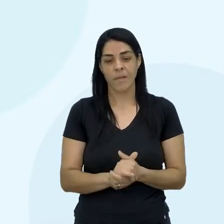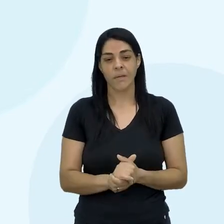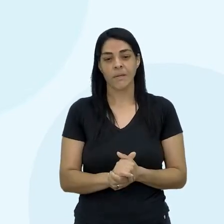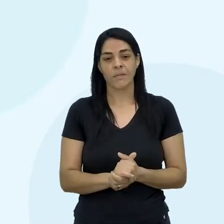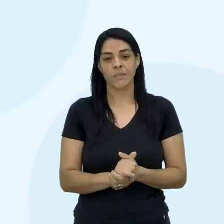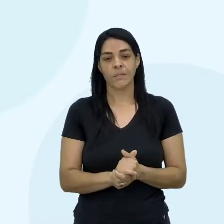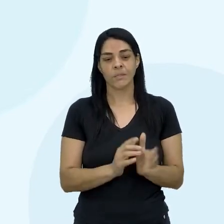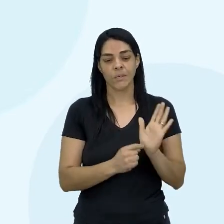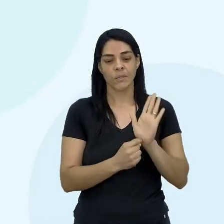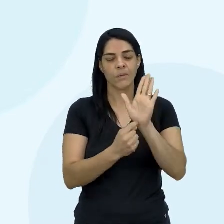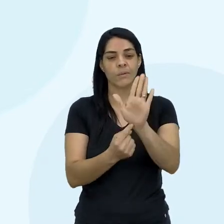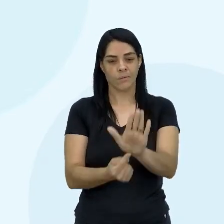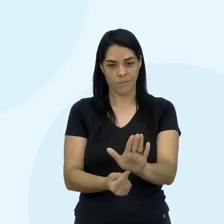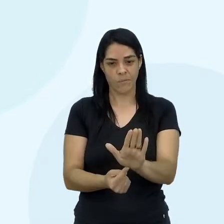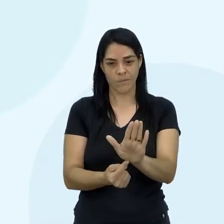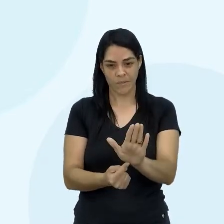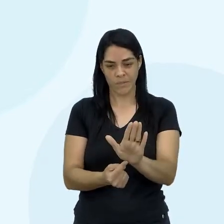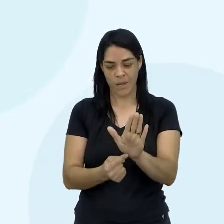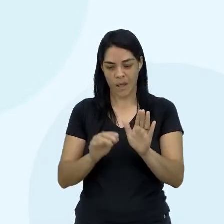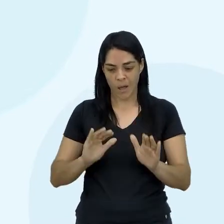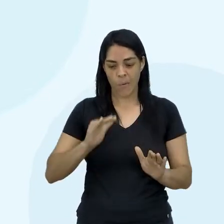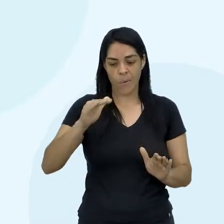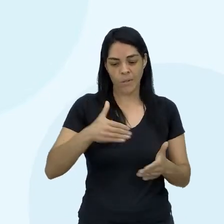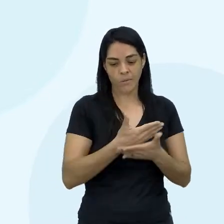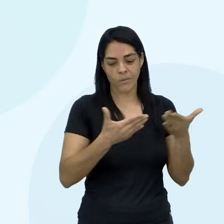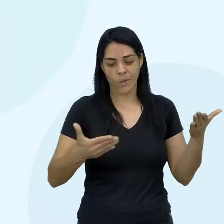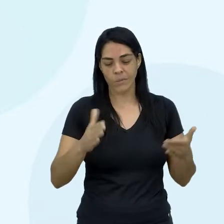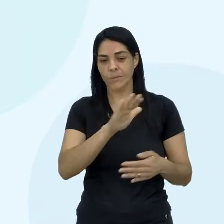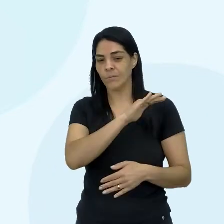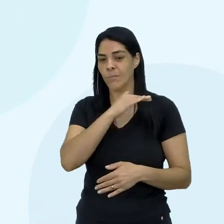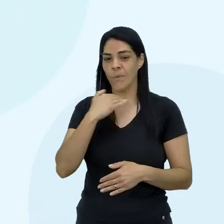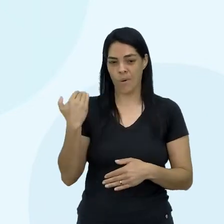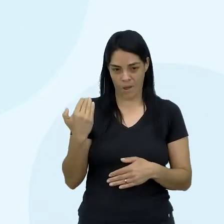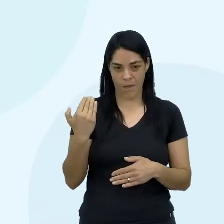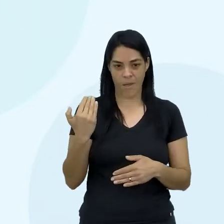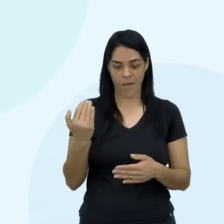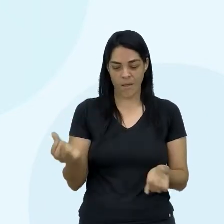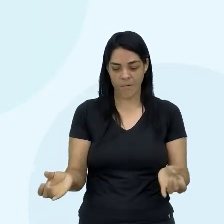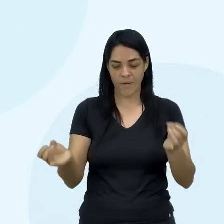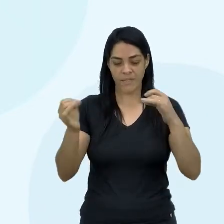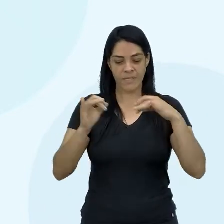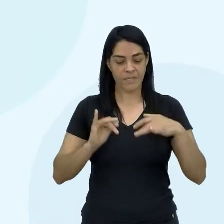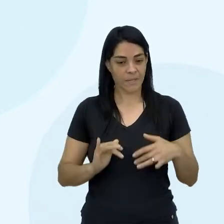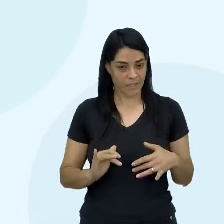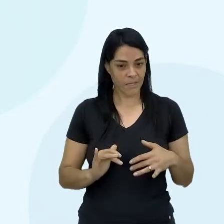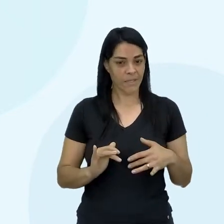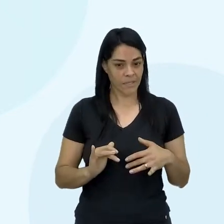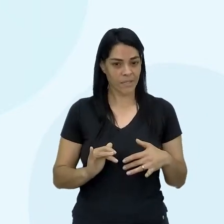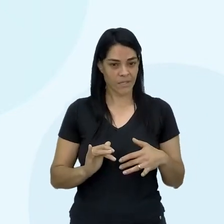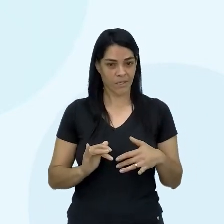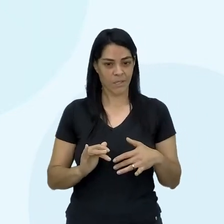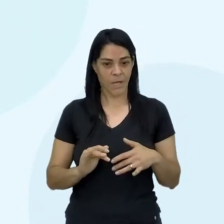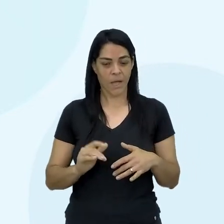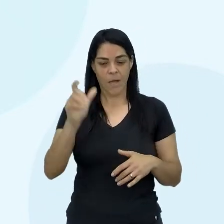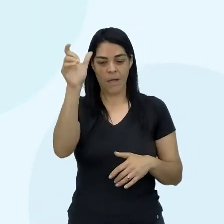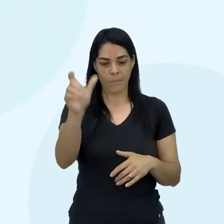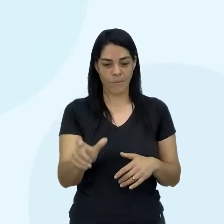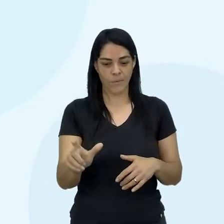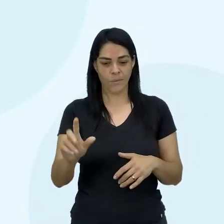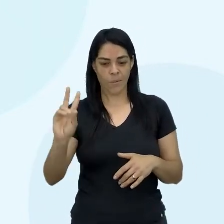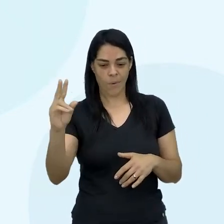que permaneça após a sua morte, uma vez que nós somos seres finitos.